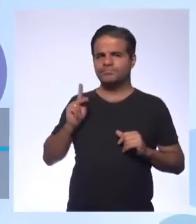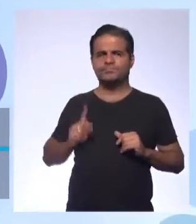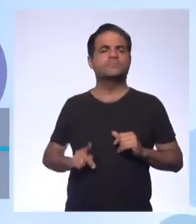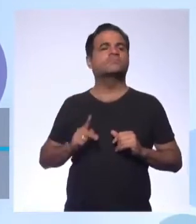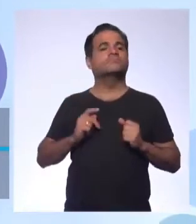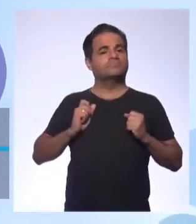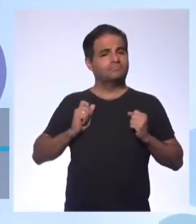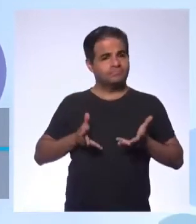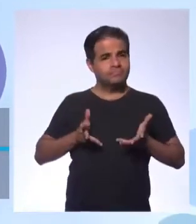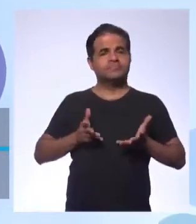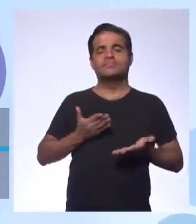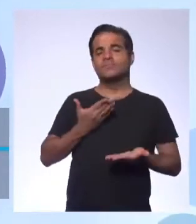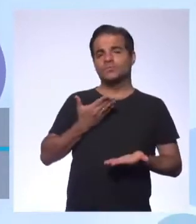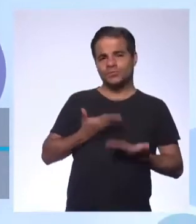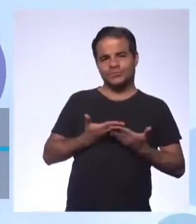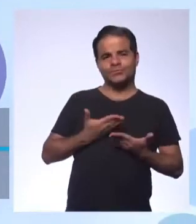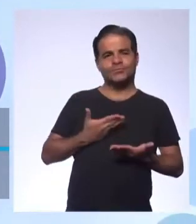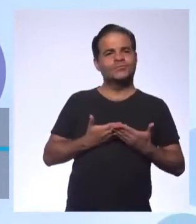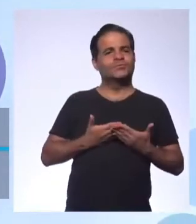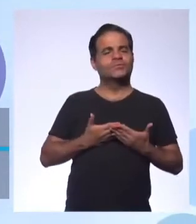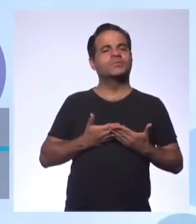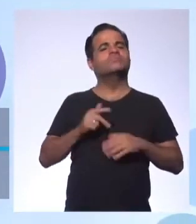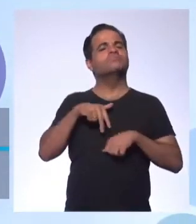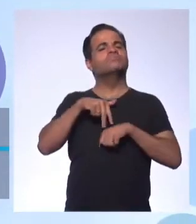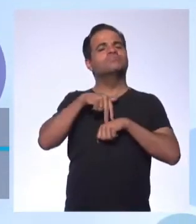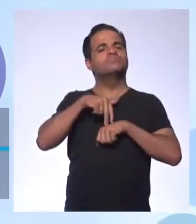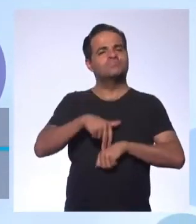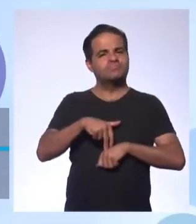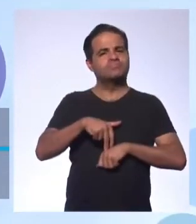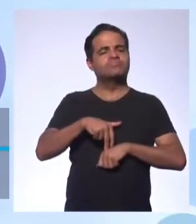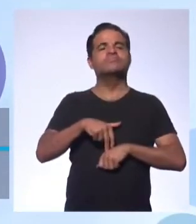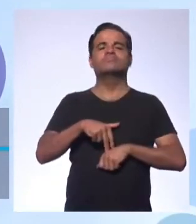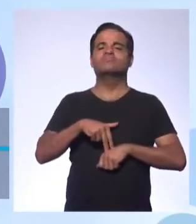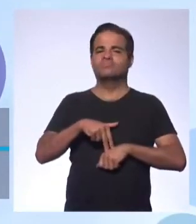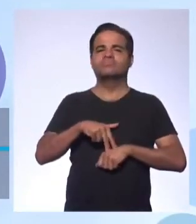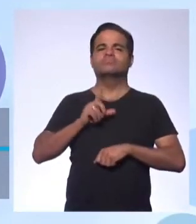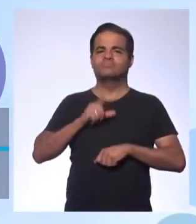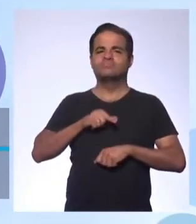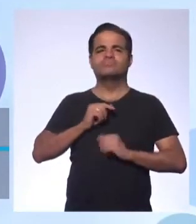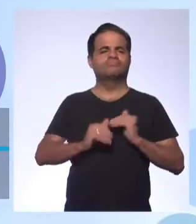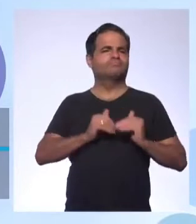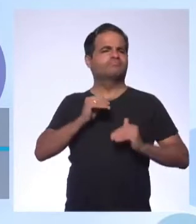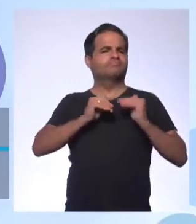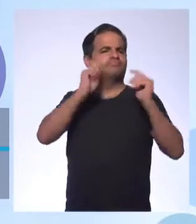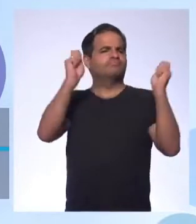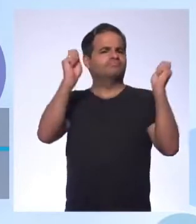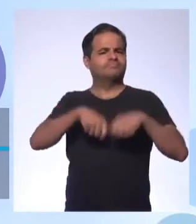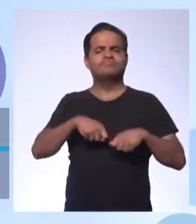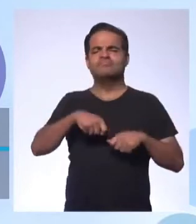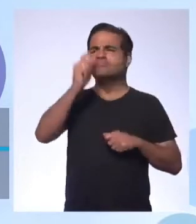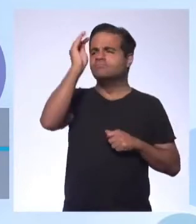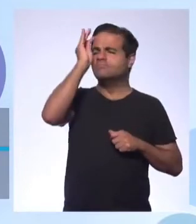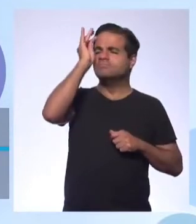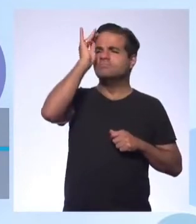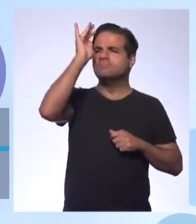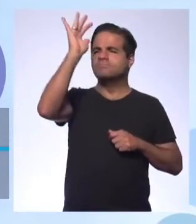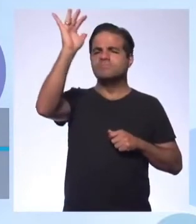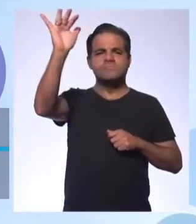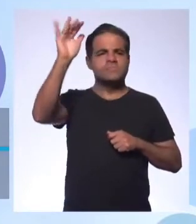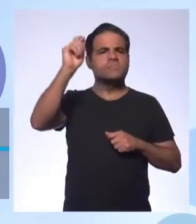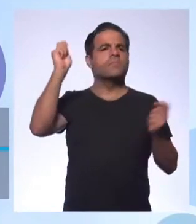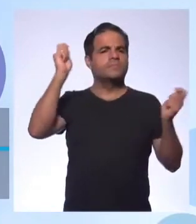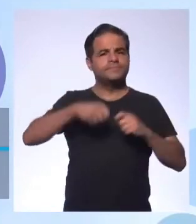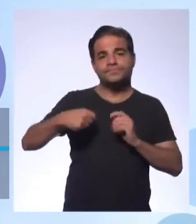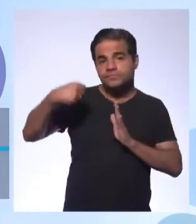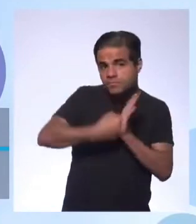e também dos estudantes como protagonistas desenvolver a capacidade teórica para poder